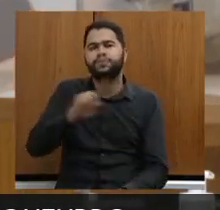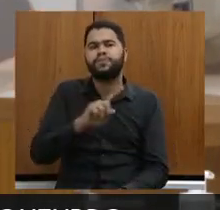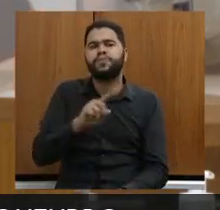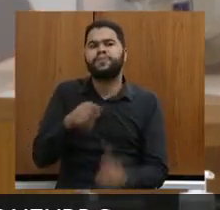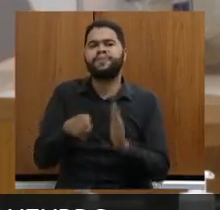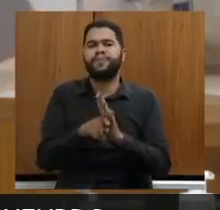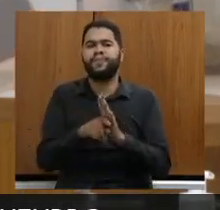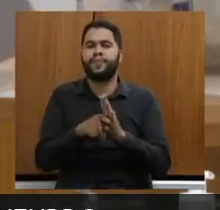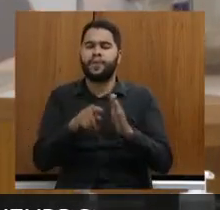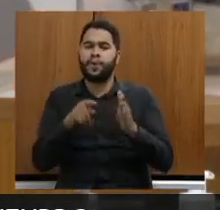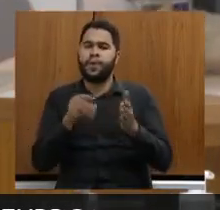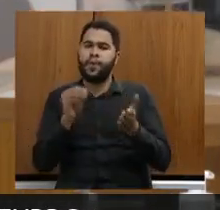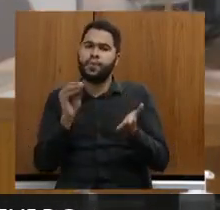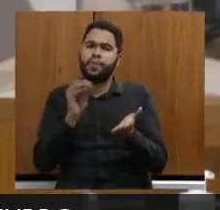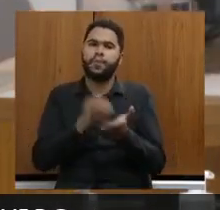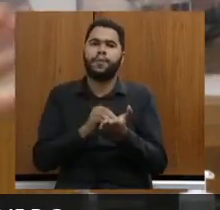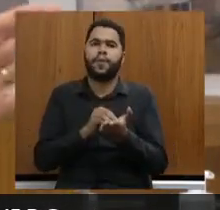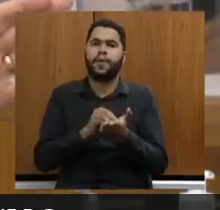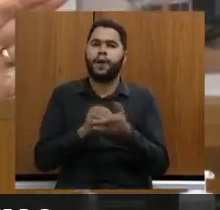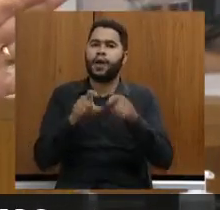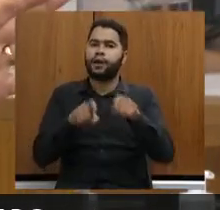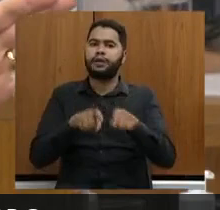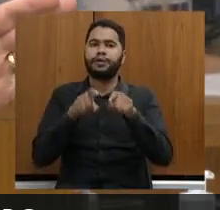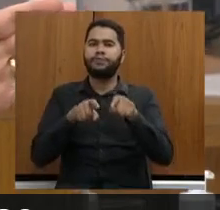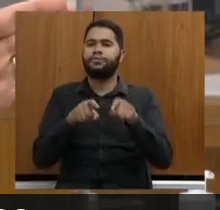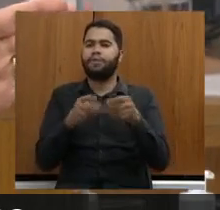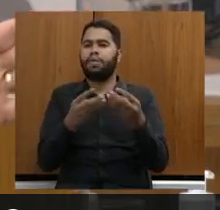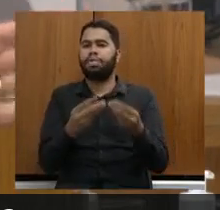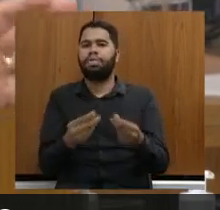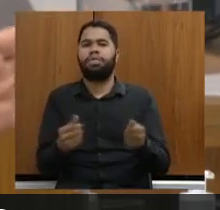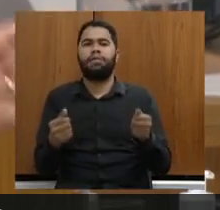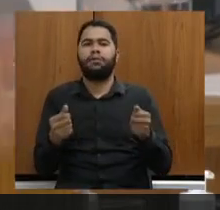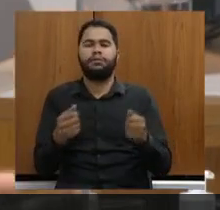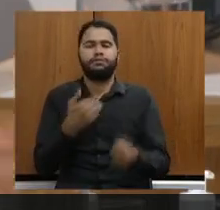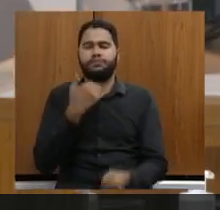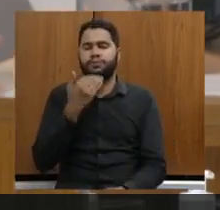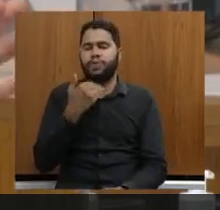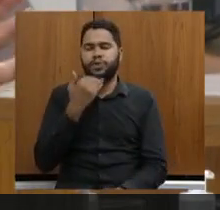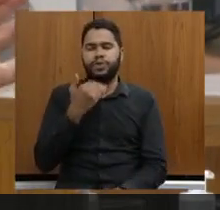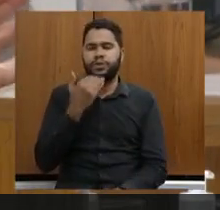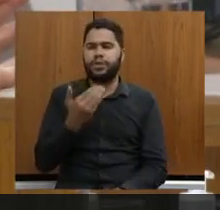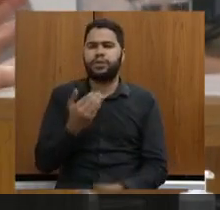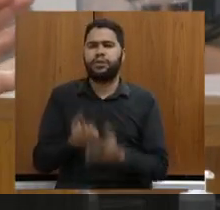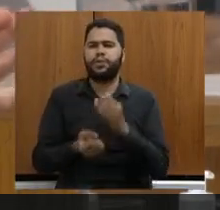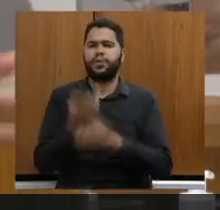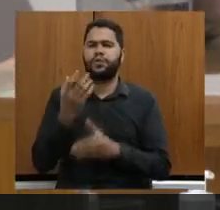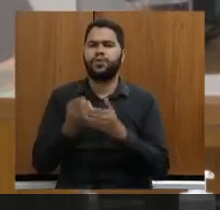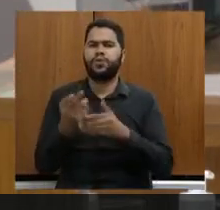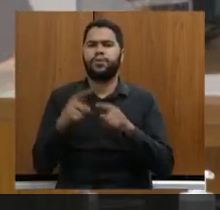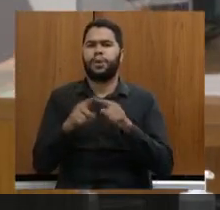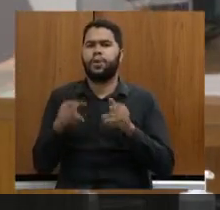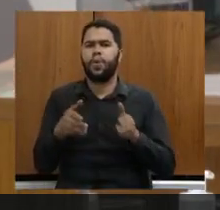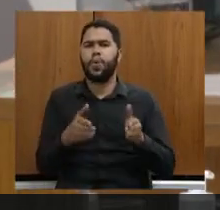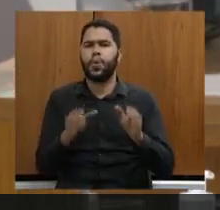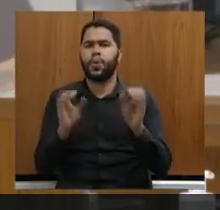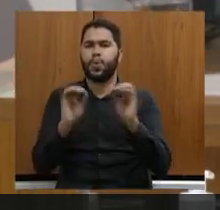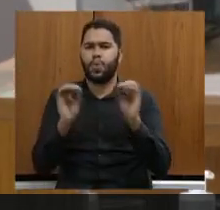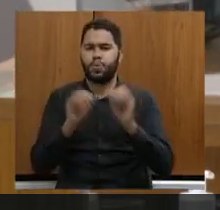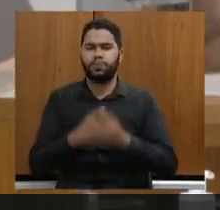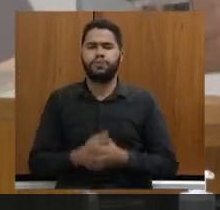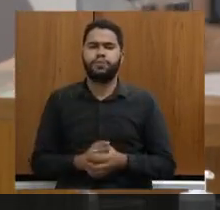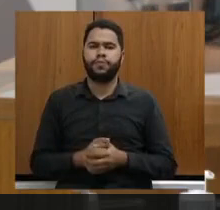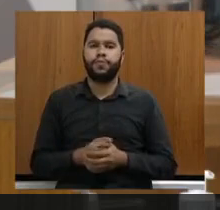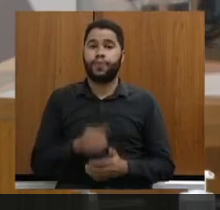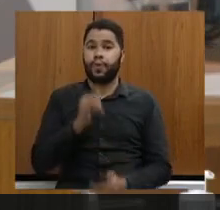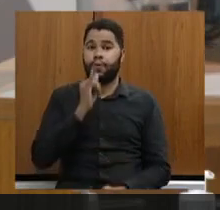injeta na agricultura que ela começa a produzir você não tem vazão então não adianta produzir sem ter os caminhos né eu